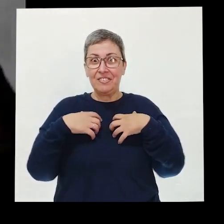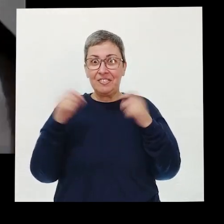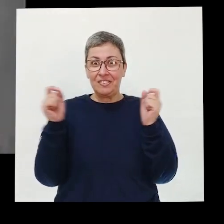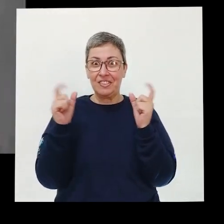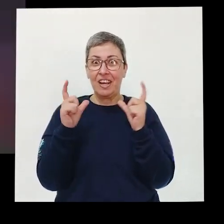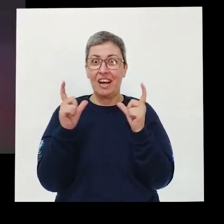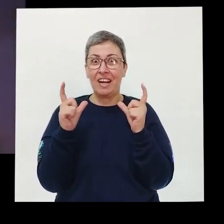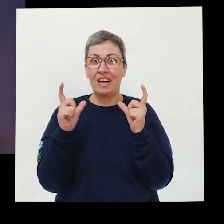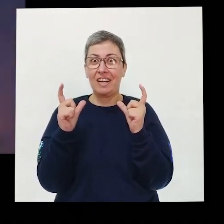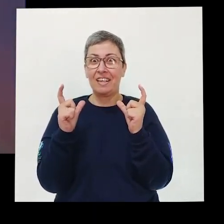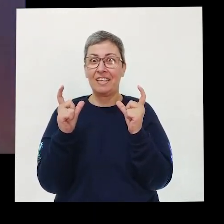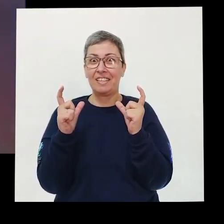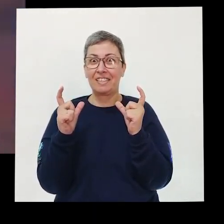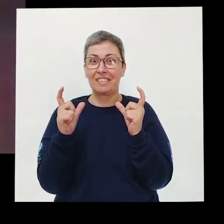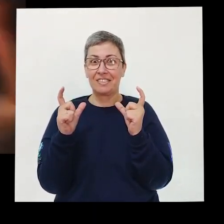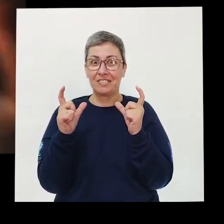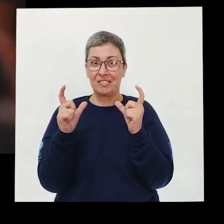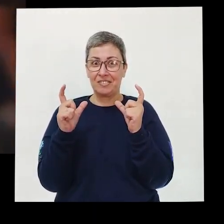mais nítidos.